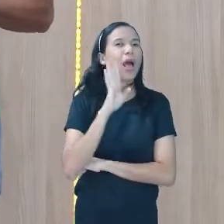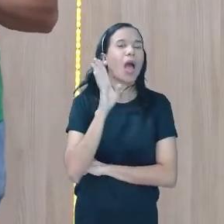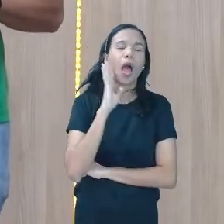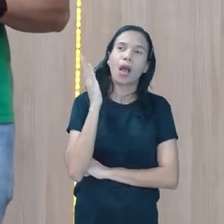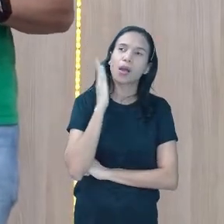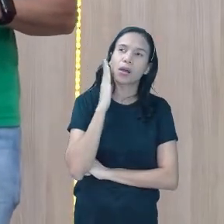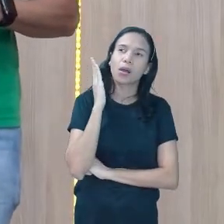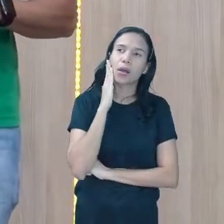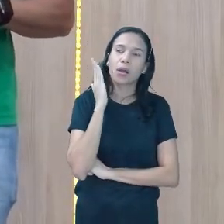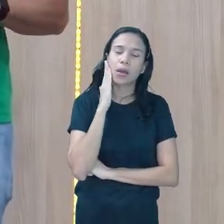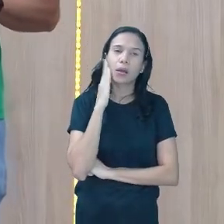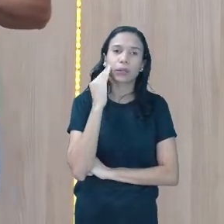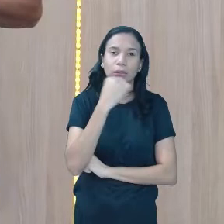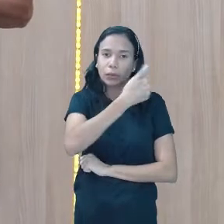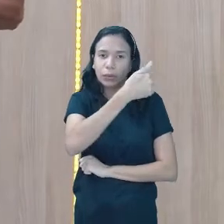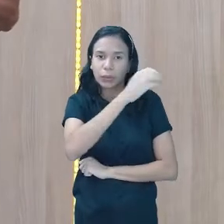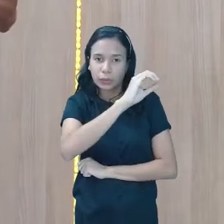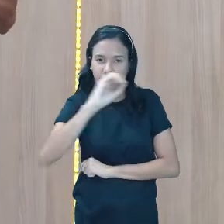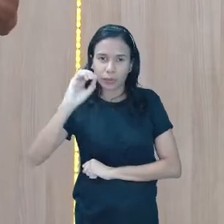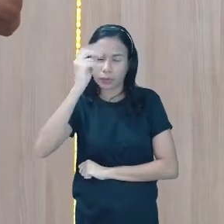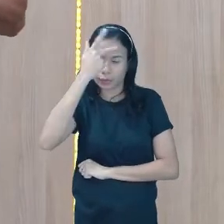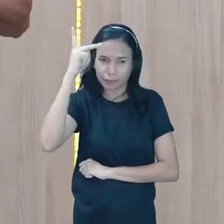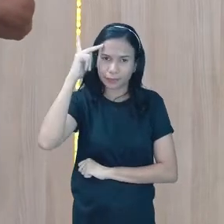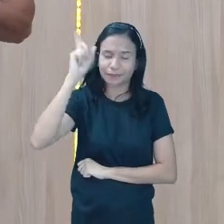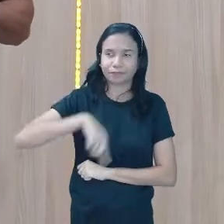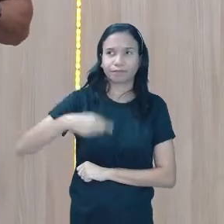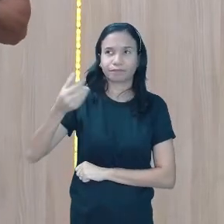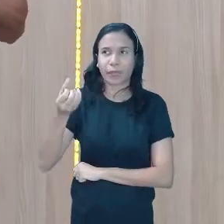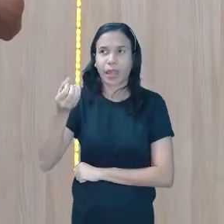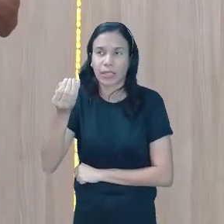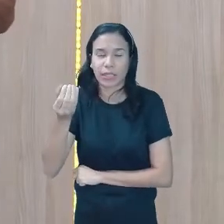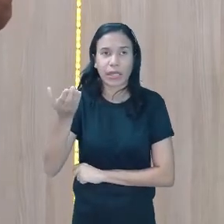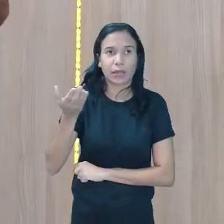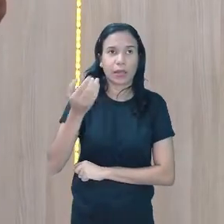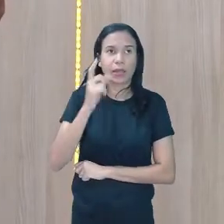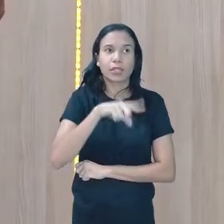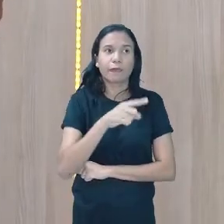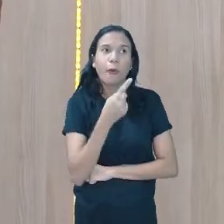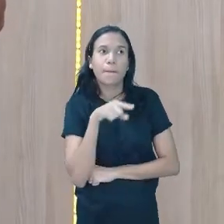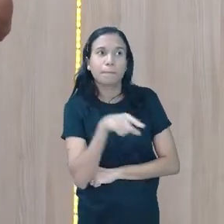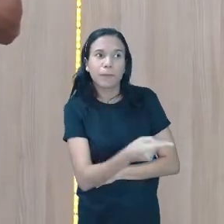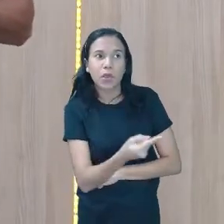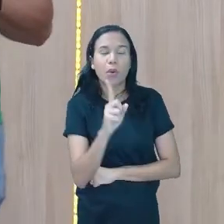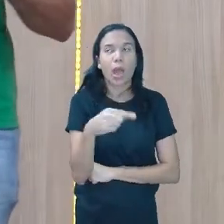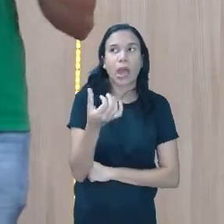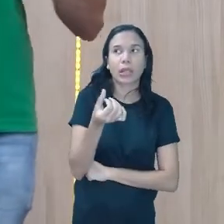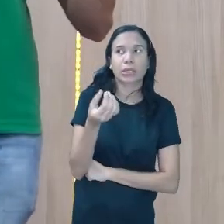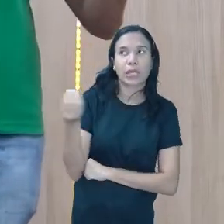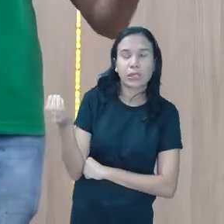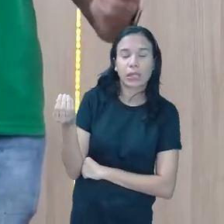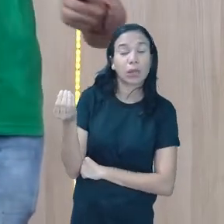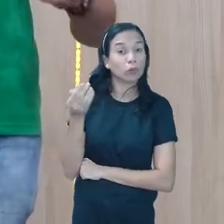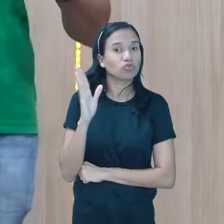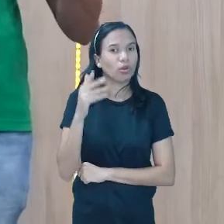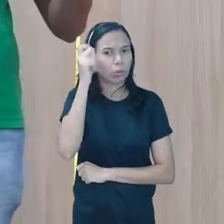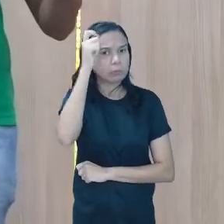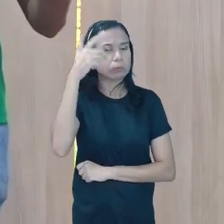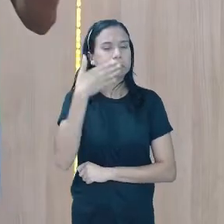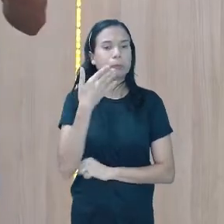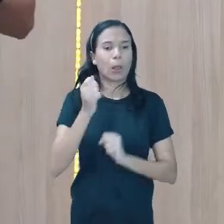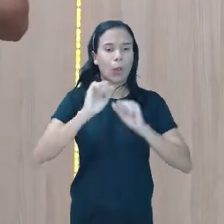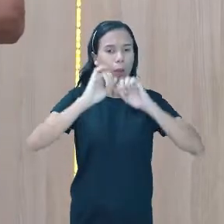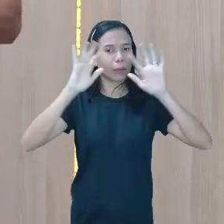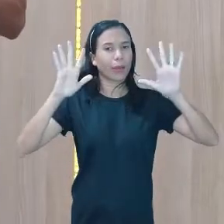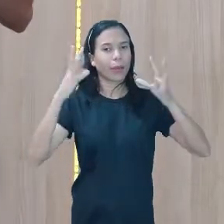se for 100 pessoas, vão ser 60. Se for 1.600, então você já tem uma noção